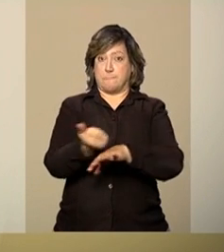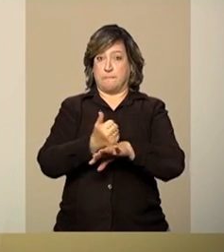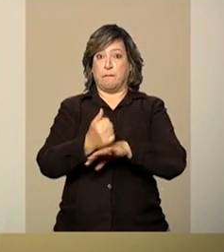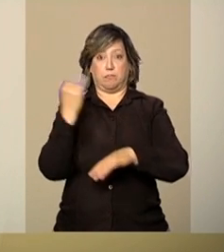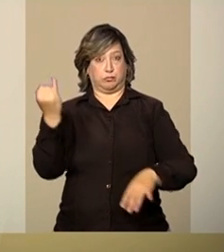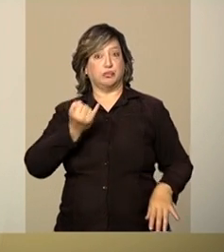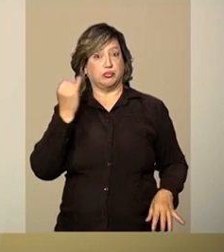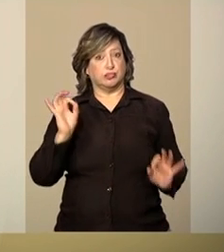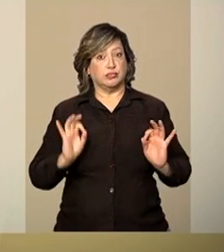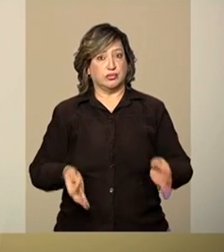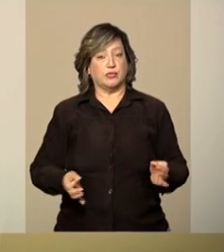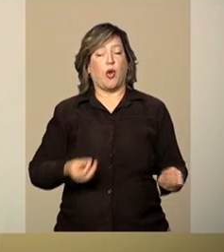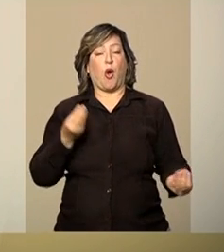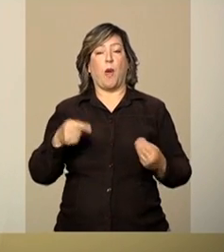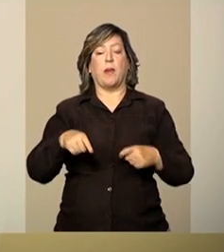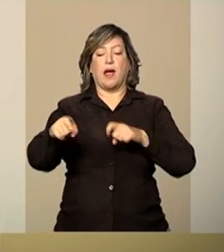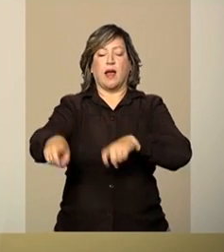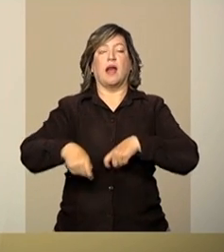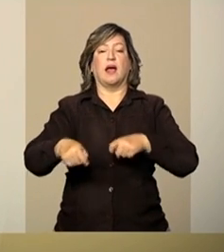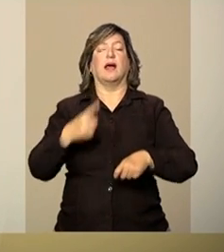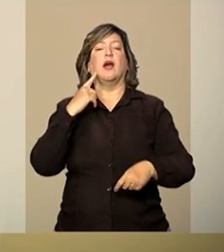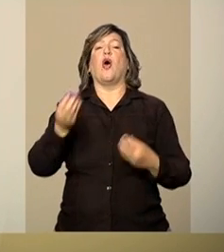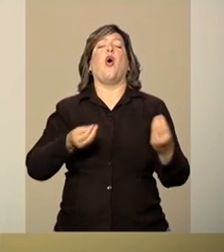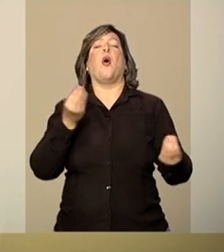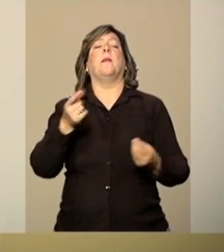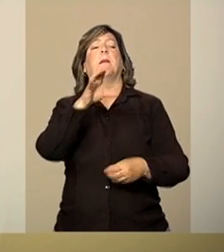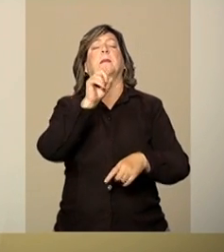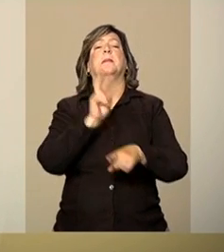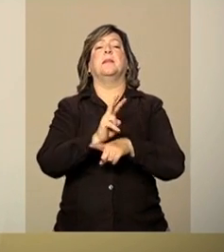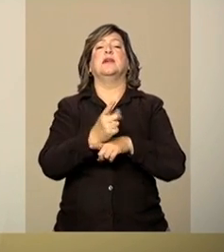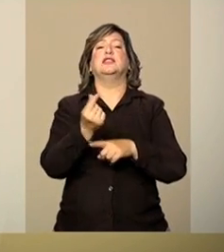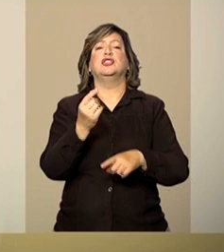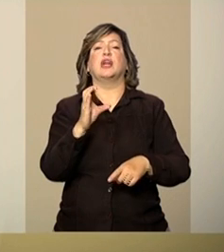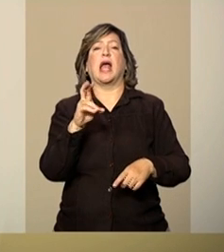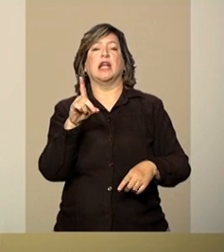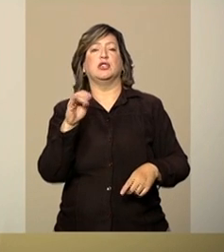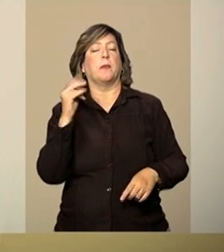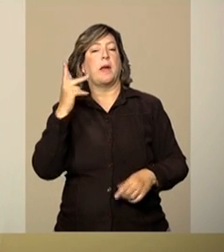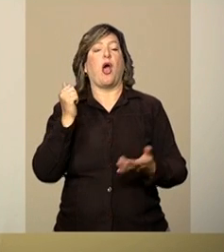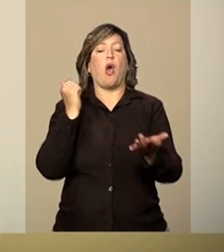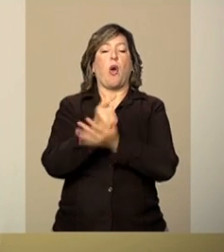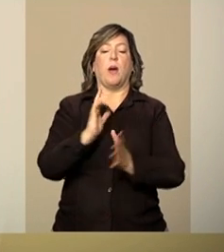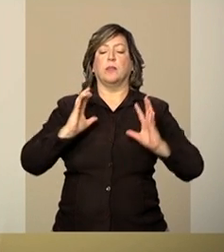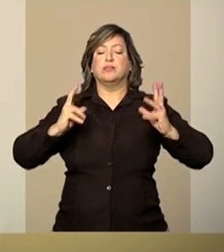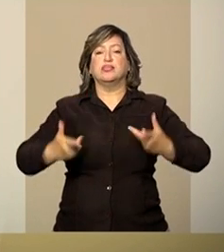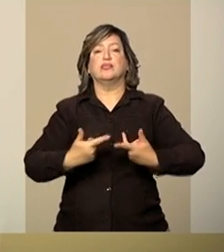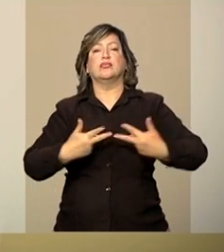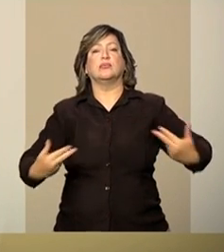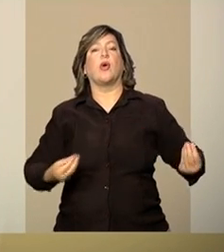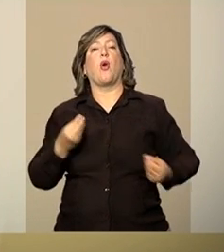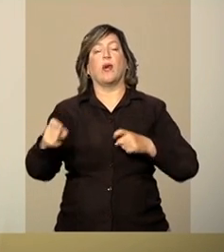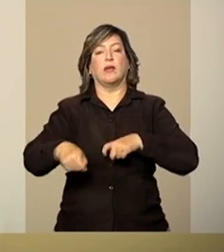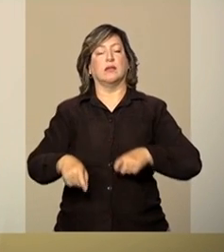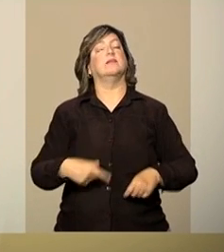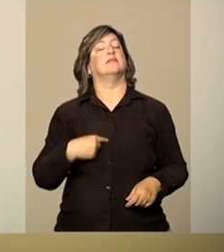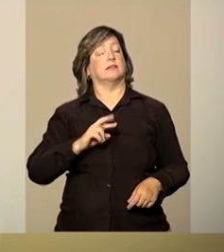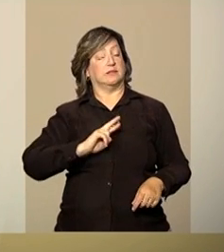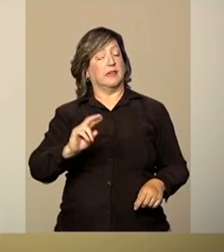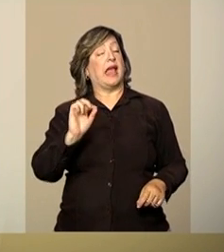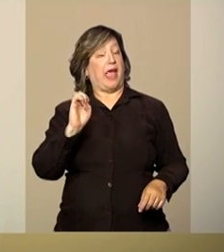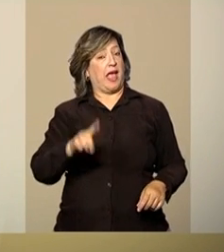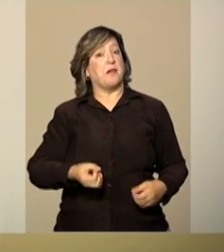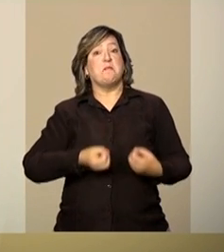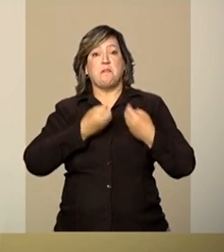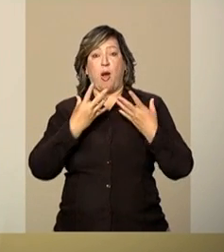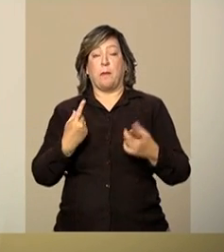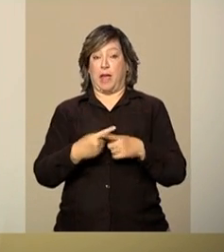no campo como está por exemplo a procura pelo crédito pra compra de máquinas agrícolas presidenta como eu te disse um sucesso ainda estamos na